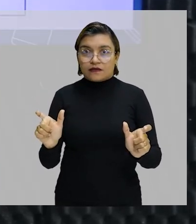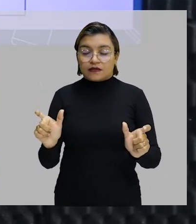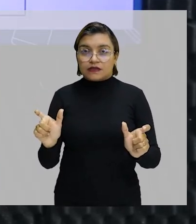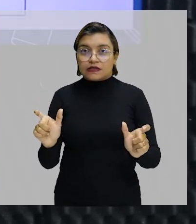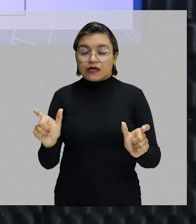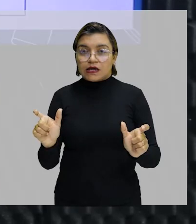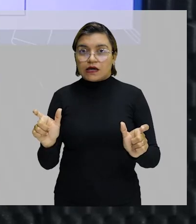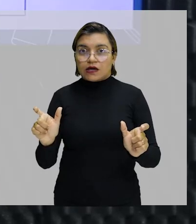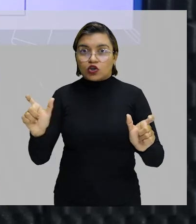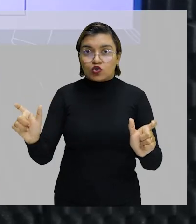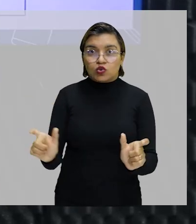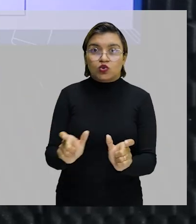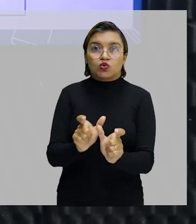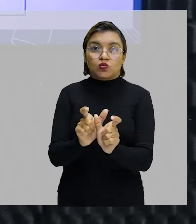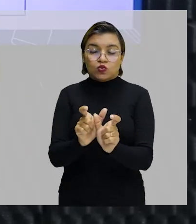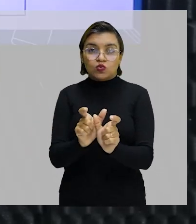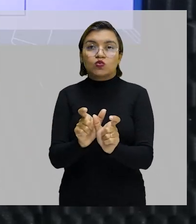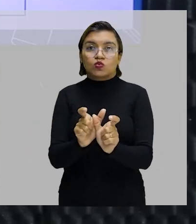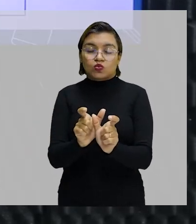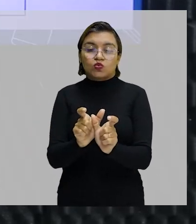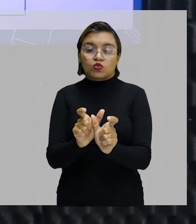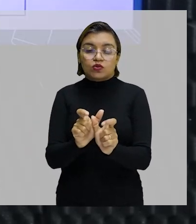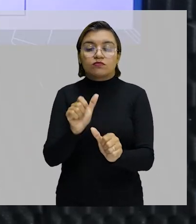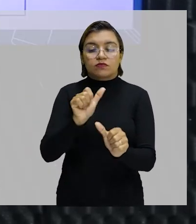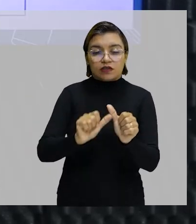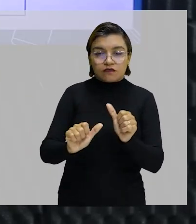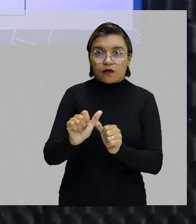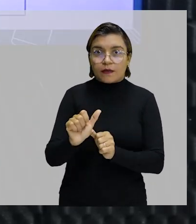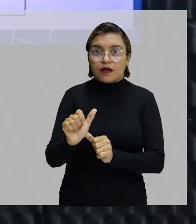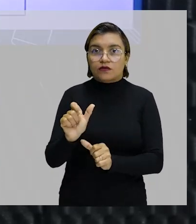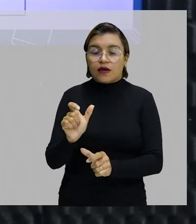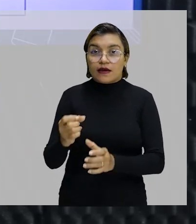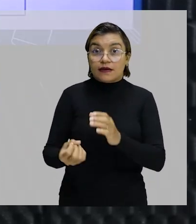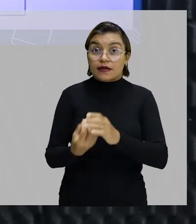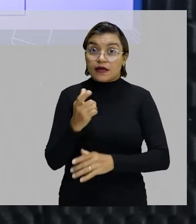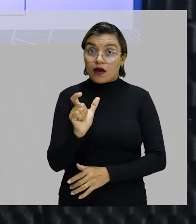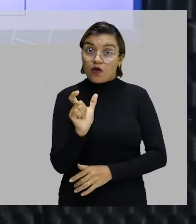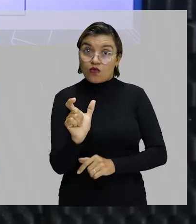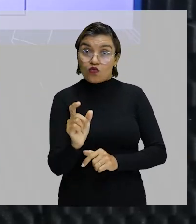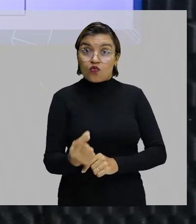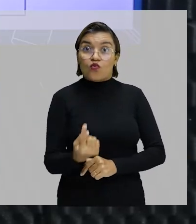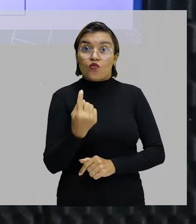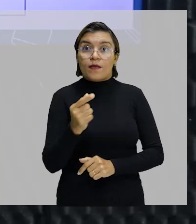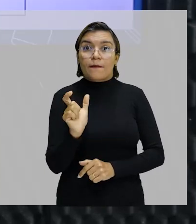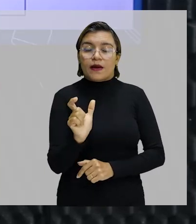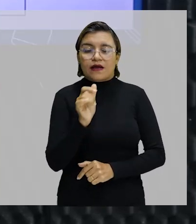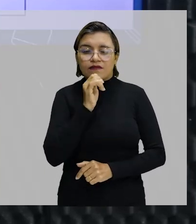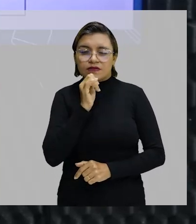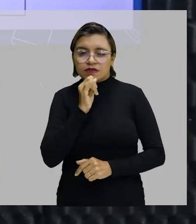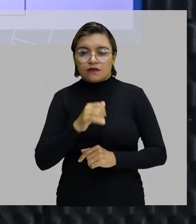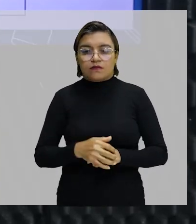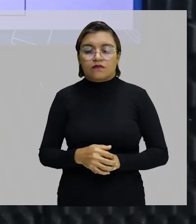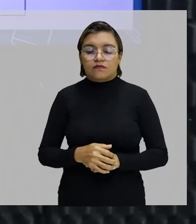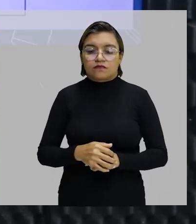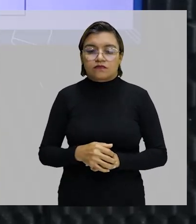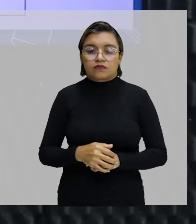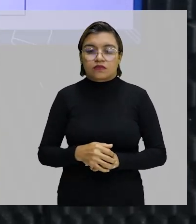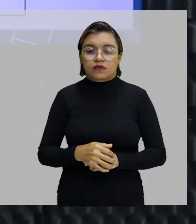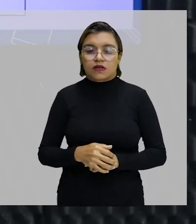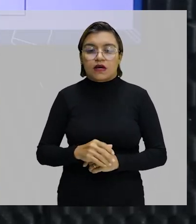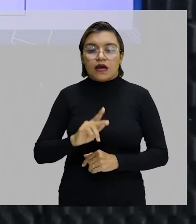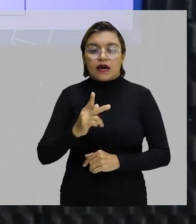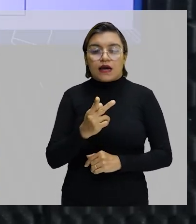e permite que você acelere a pronúncia. Então, ao invés de falar separado, have, not, que são